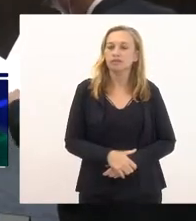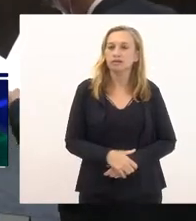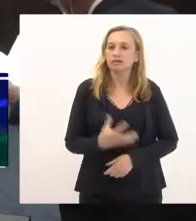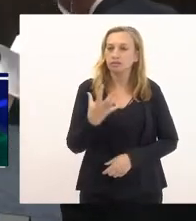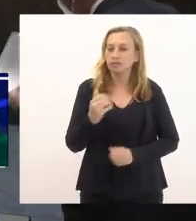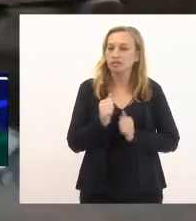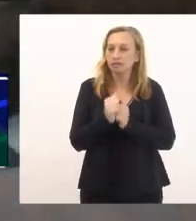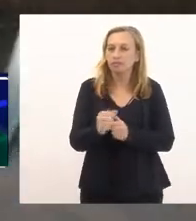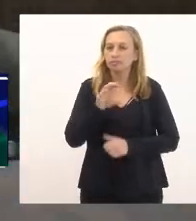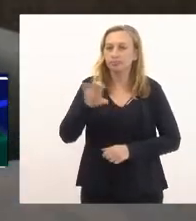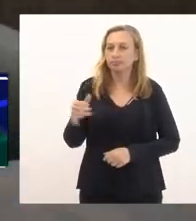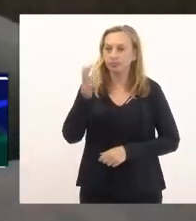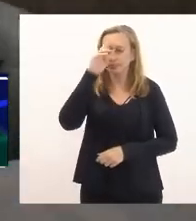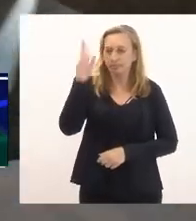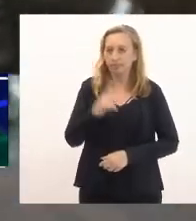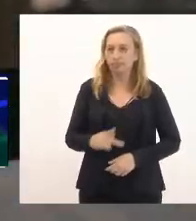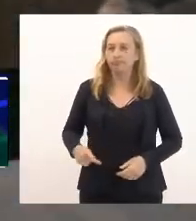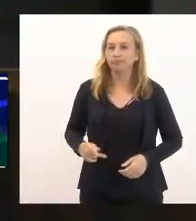Acompanhe a CCJ.